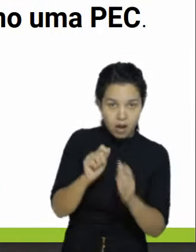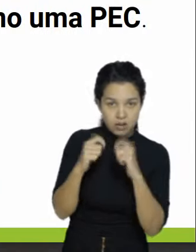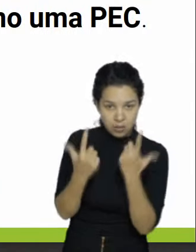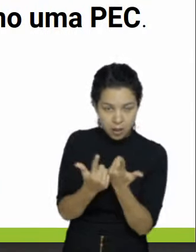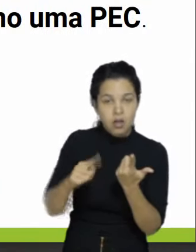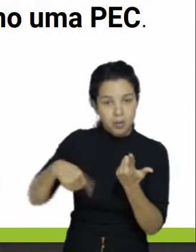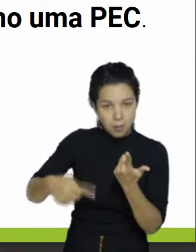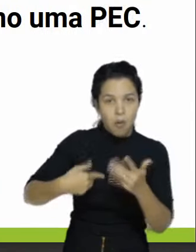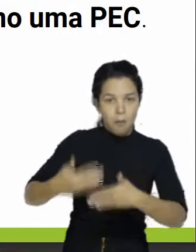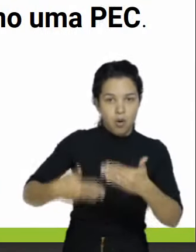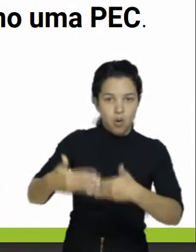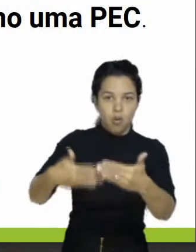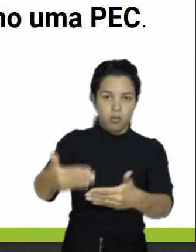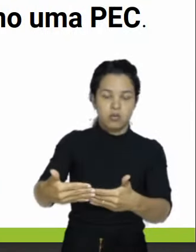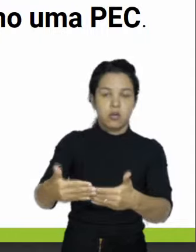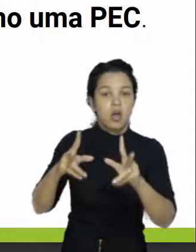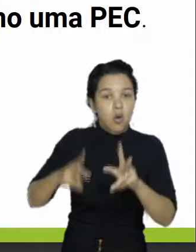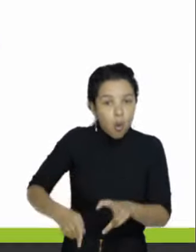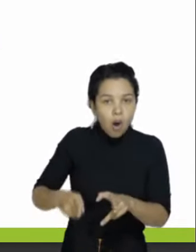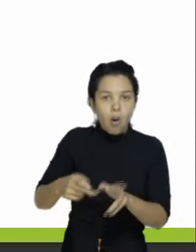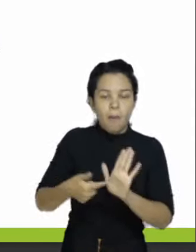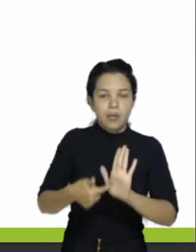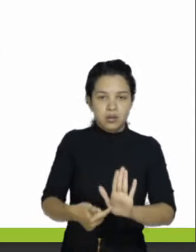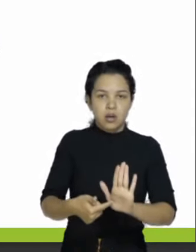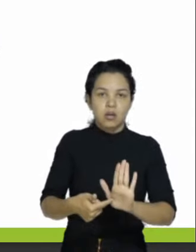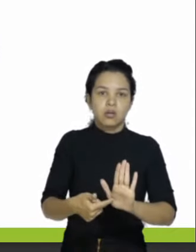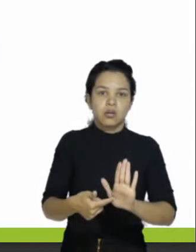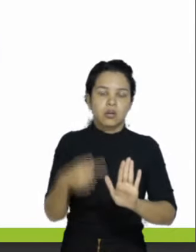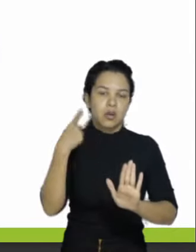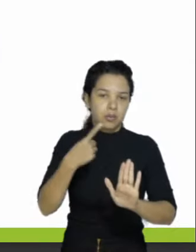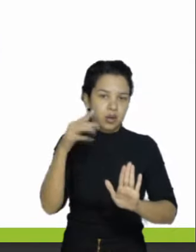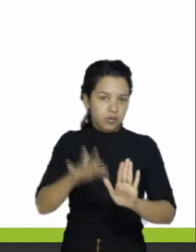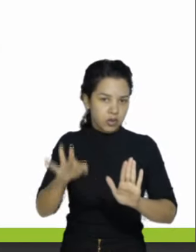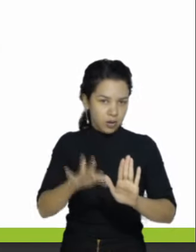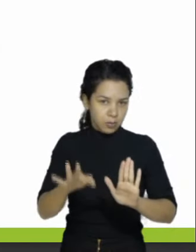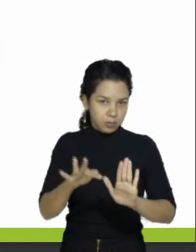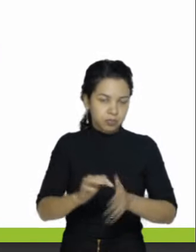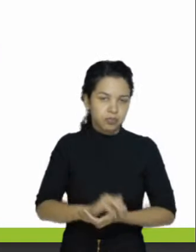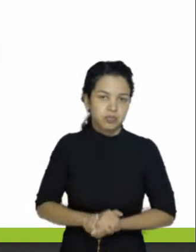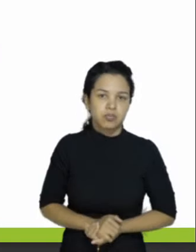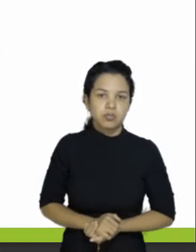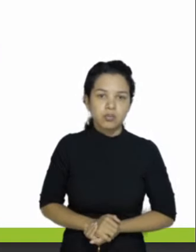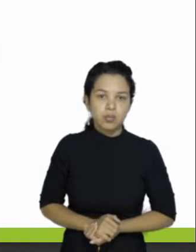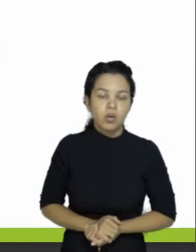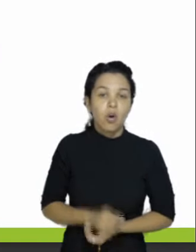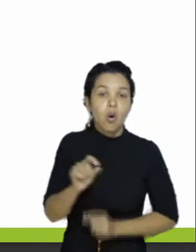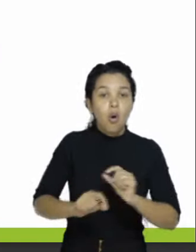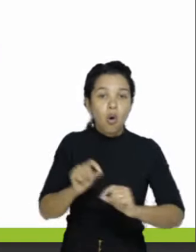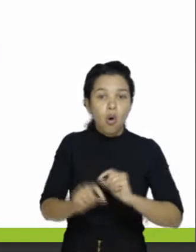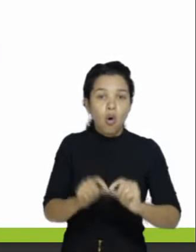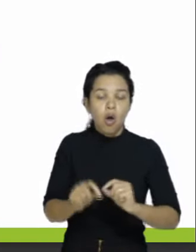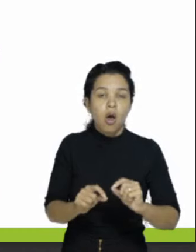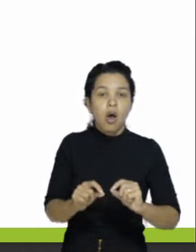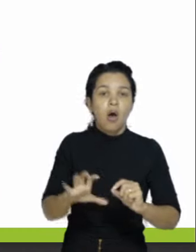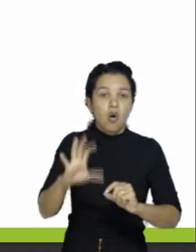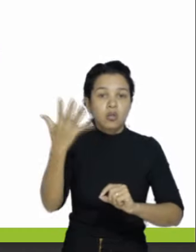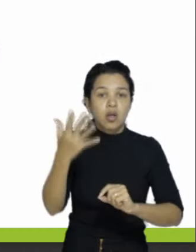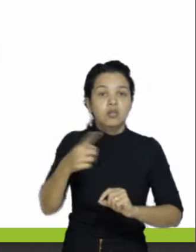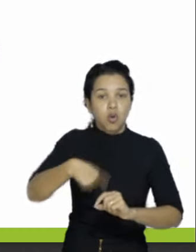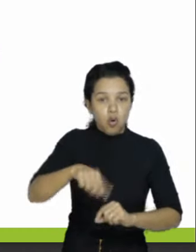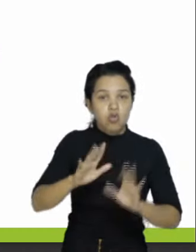apresentado por um deputado federal por favor qual é a situação hoje desse trabalho que já está sendo feito já temos o projeto